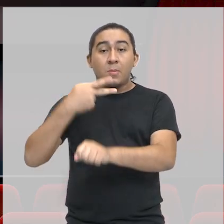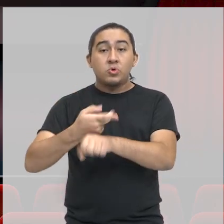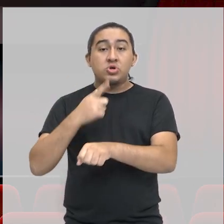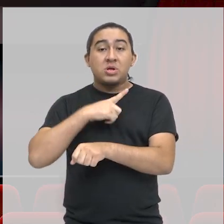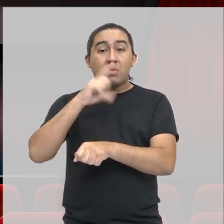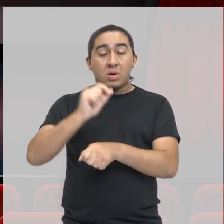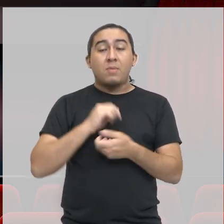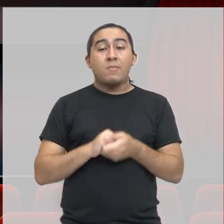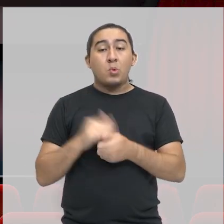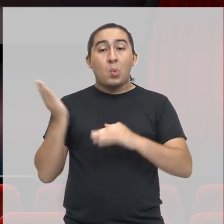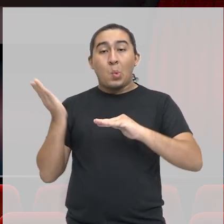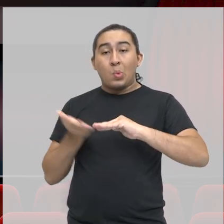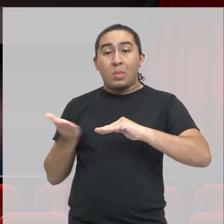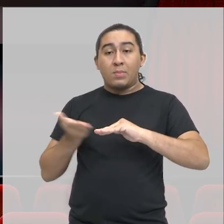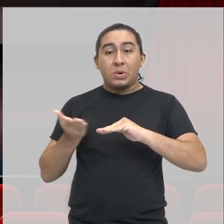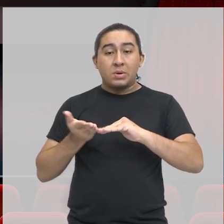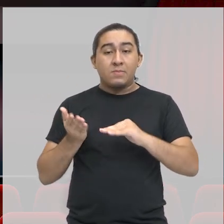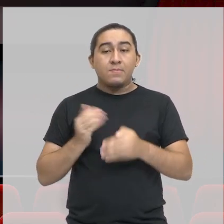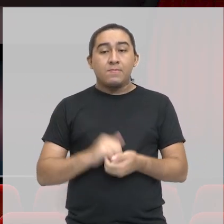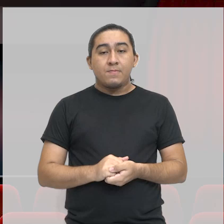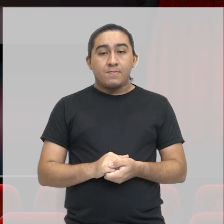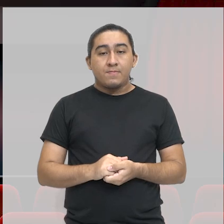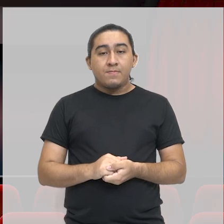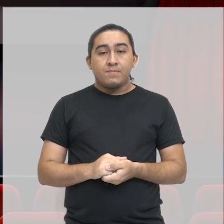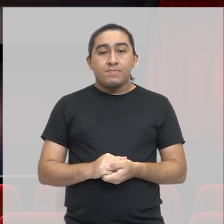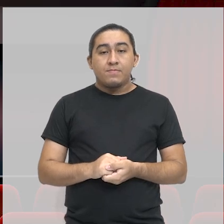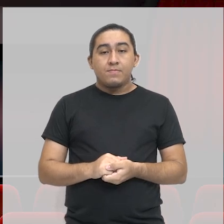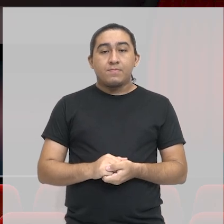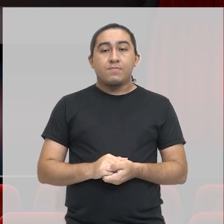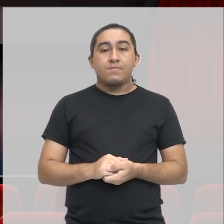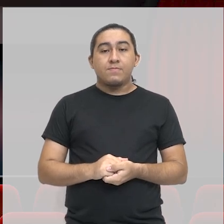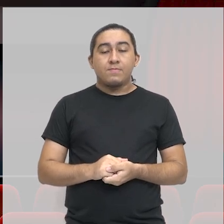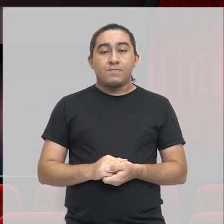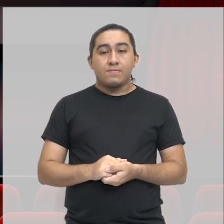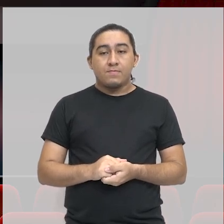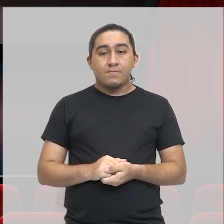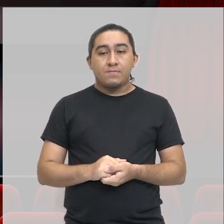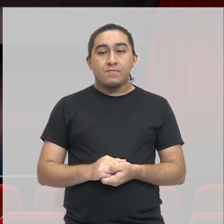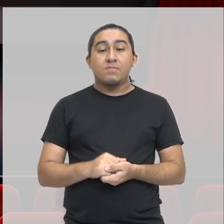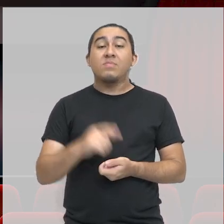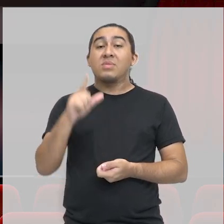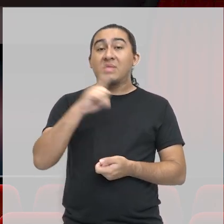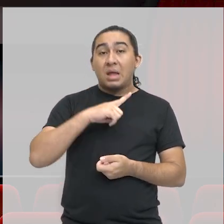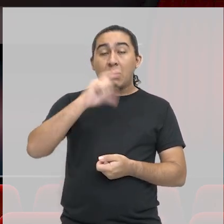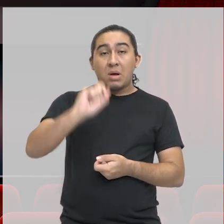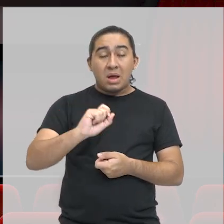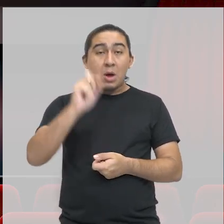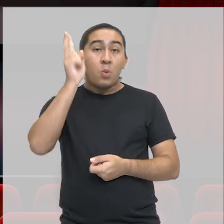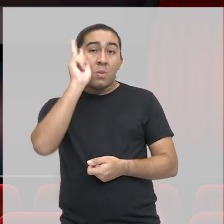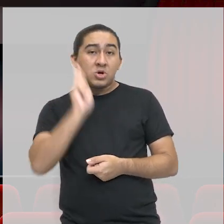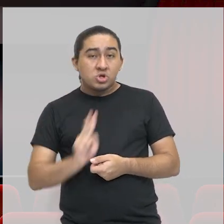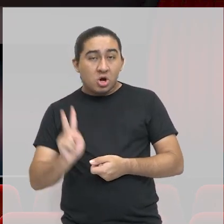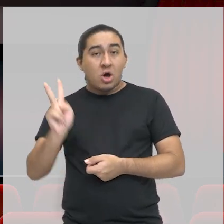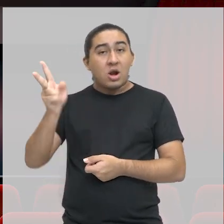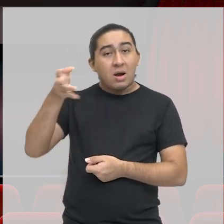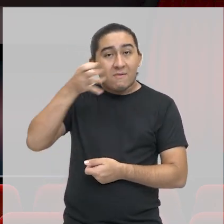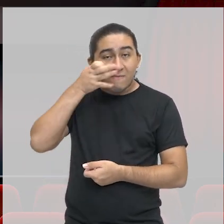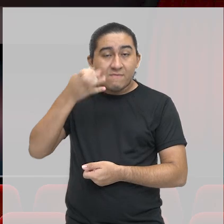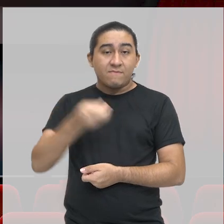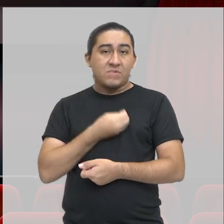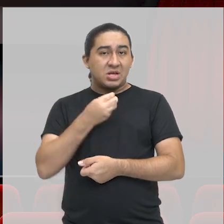teatro contemporâneo, né? Existe o teatro documentário, que narra a vida de